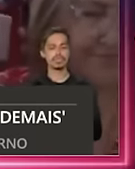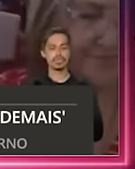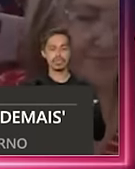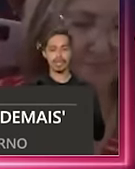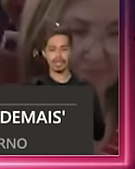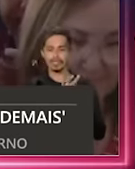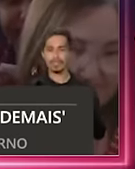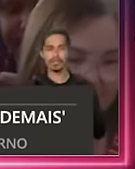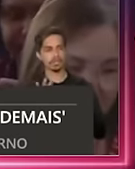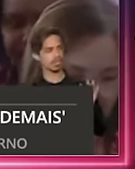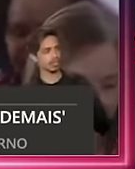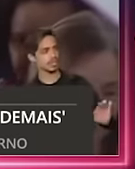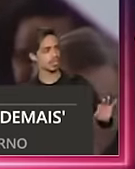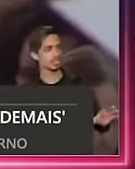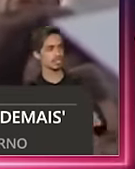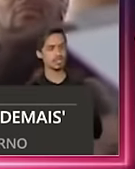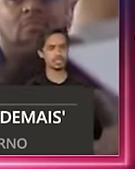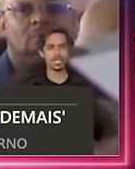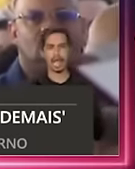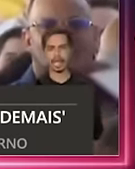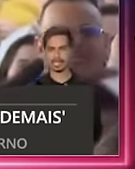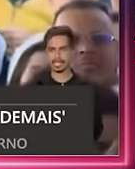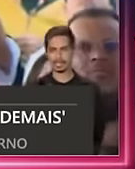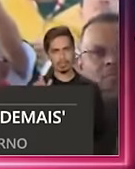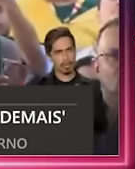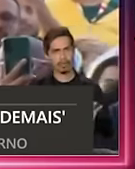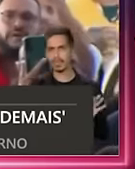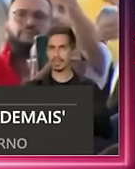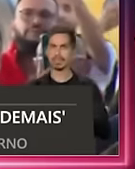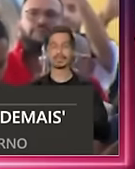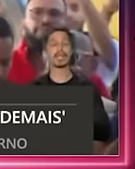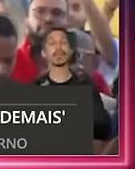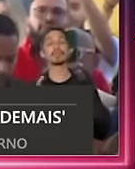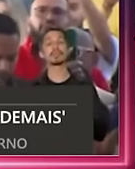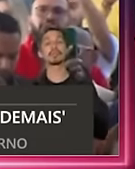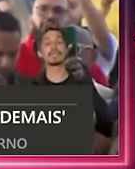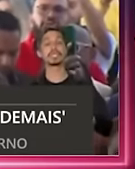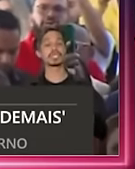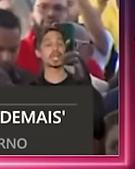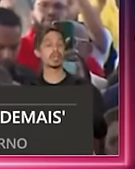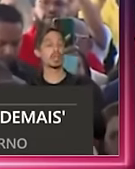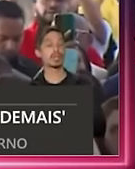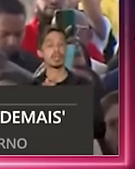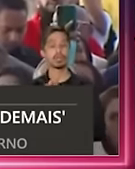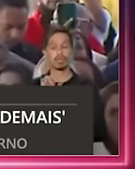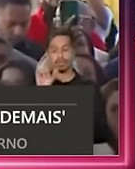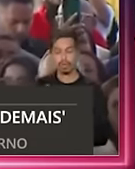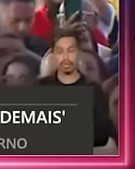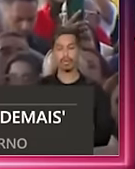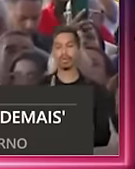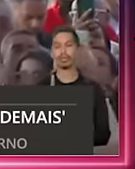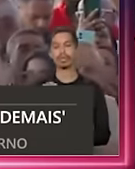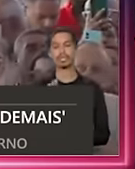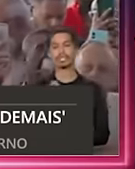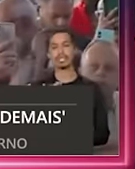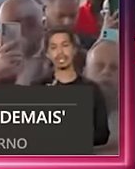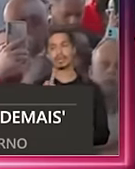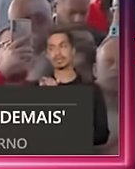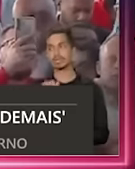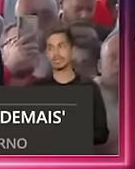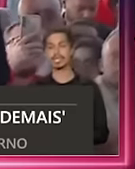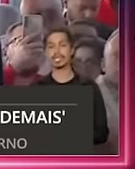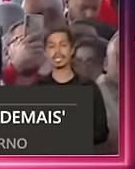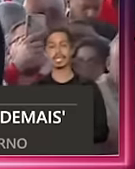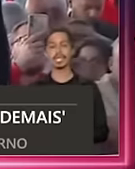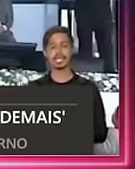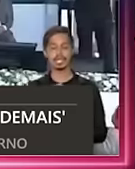faculdades, não era para atender o povo, era para dar um título de doutor honoris causa ao rei da Bélgica que vinha